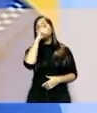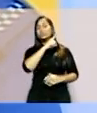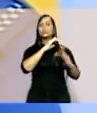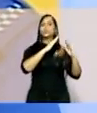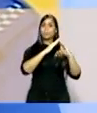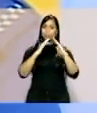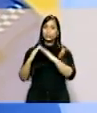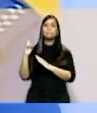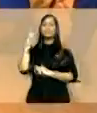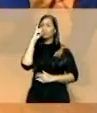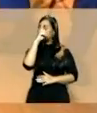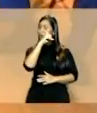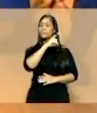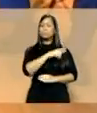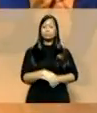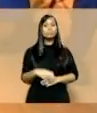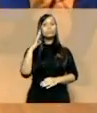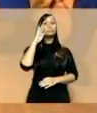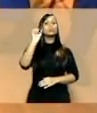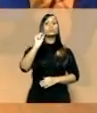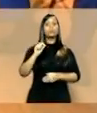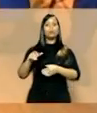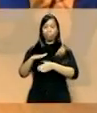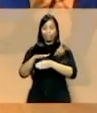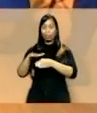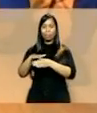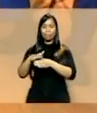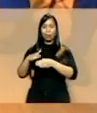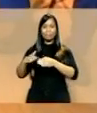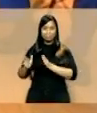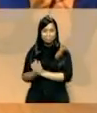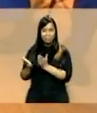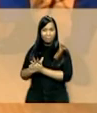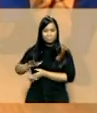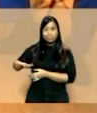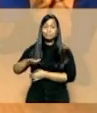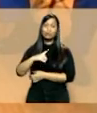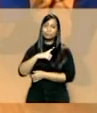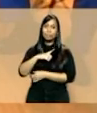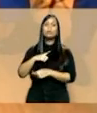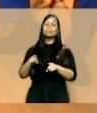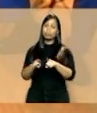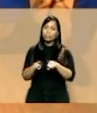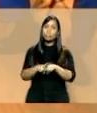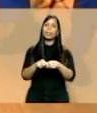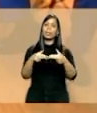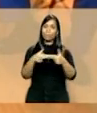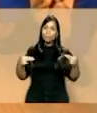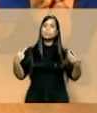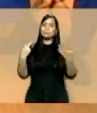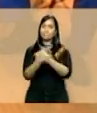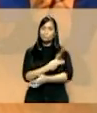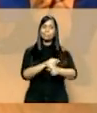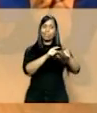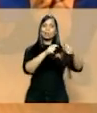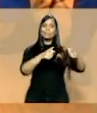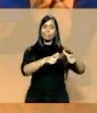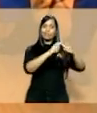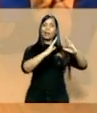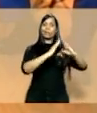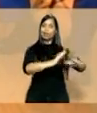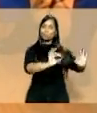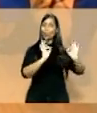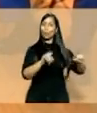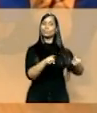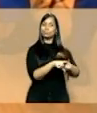vizinho, muito complicado. Principalmente nos bairros mais periféricos, se bem que tem caso semelhante a esse em condomínio de alto